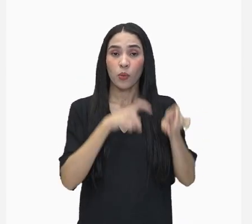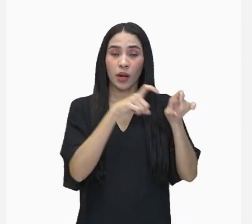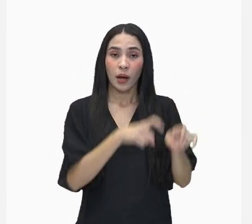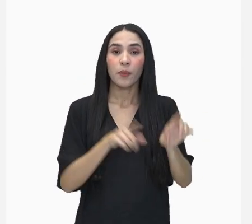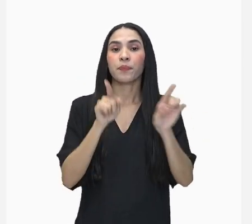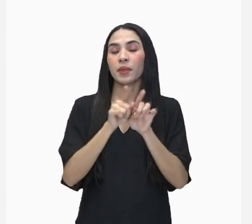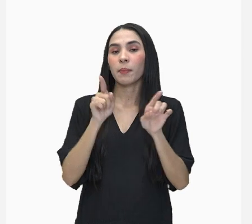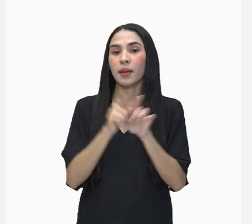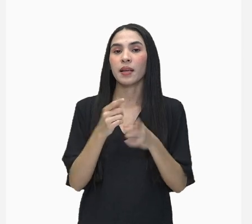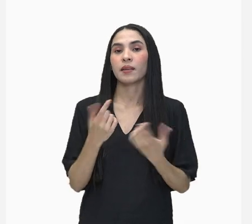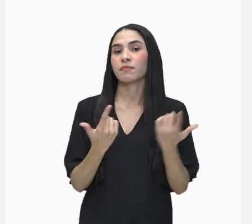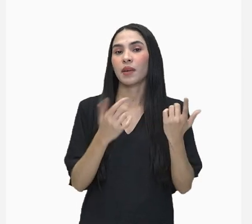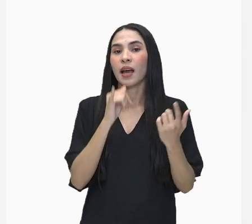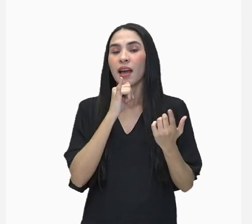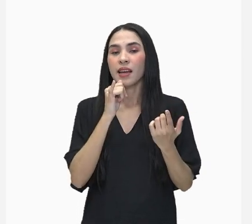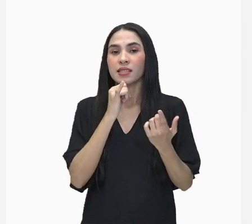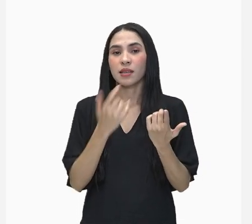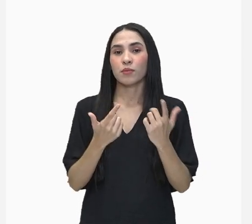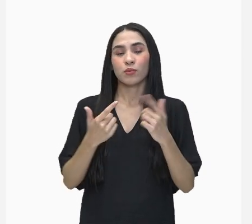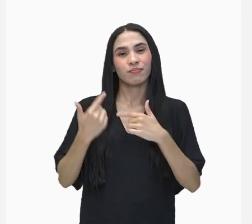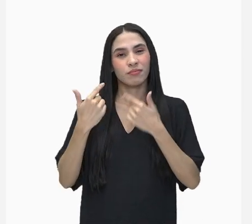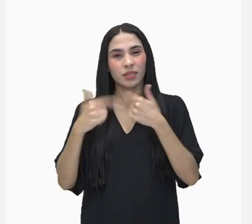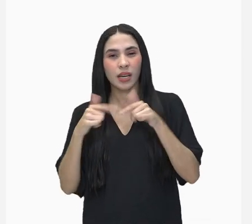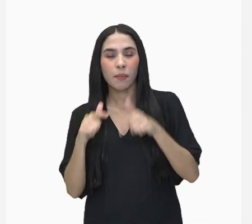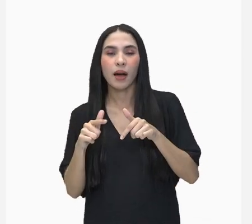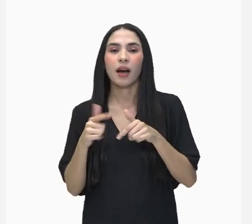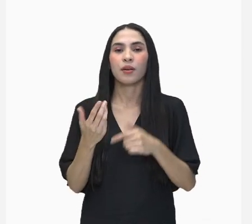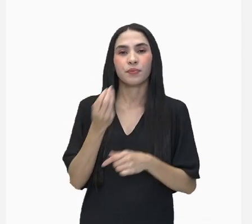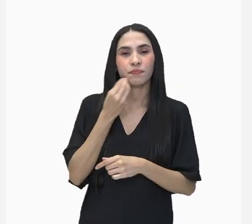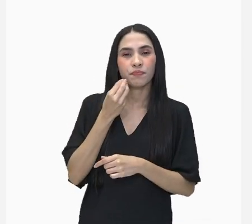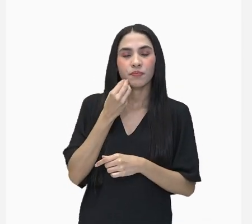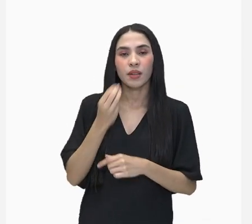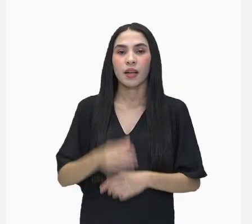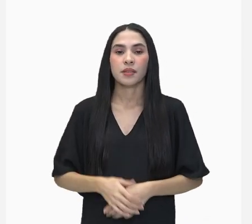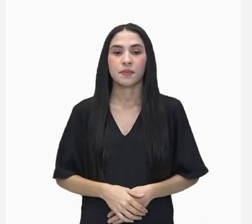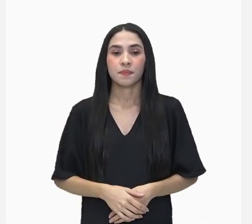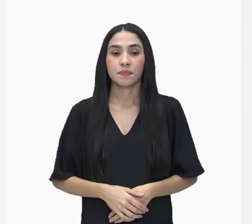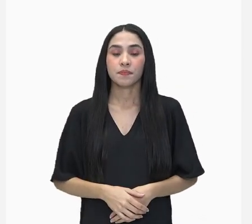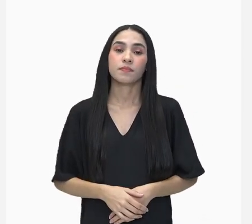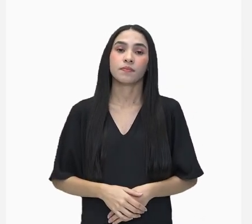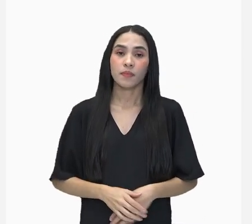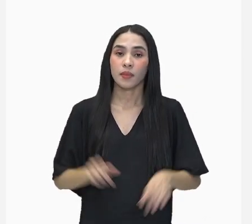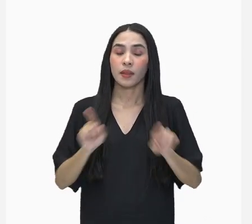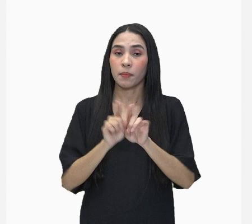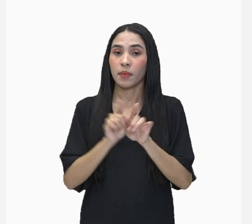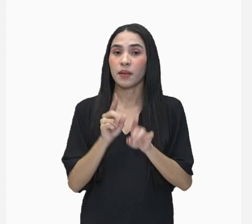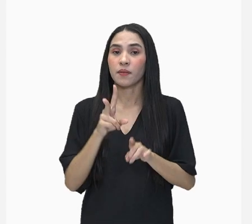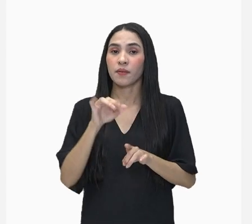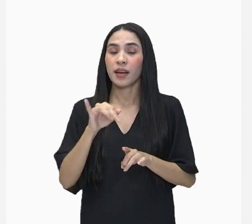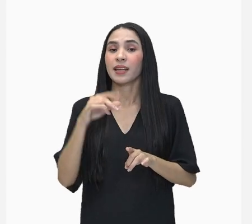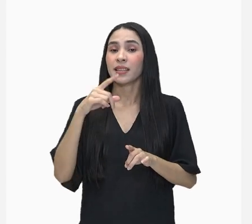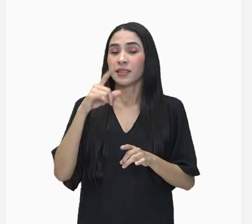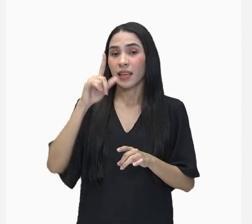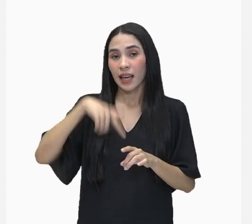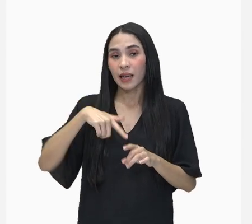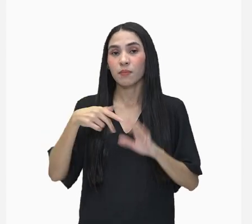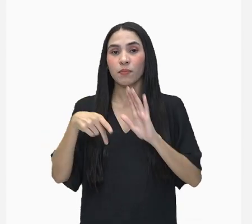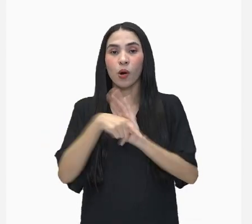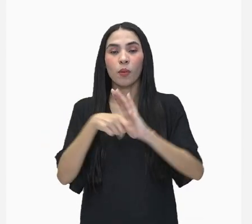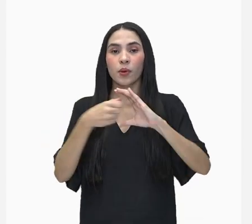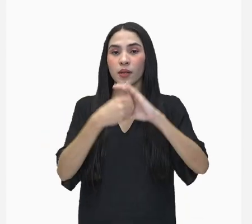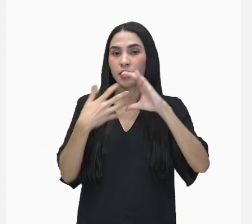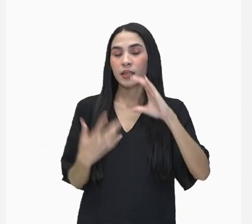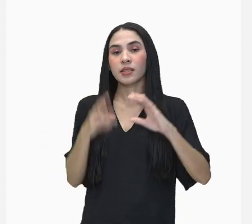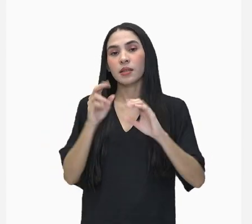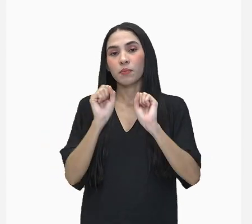da necessidade de mão de obra rural, que vão a ser aspectos aí que